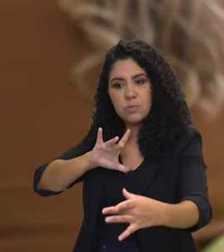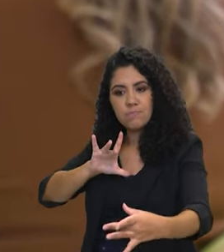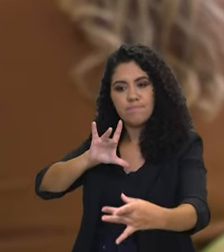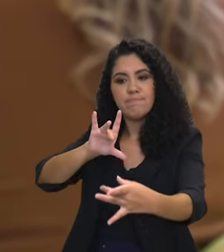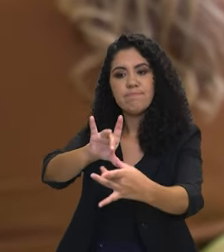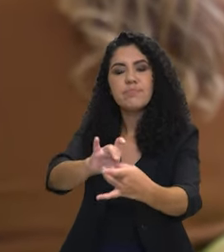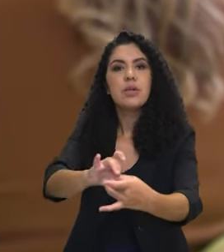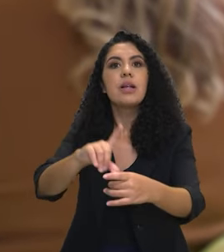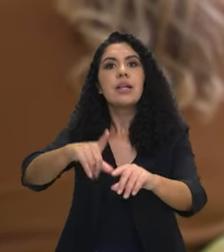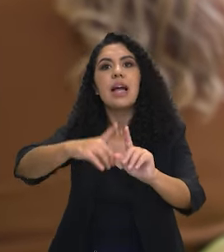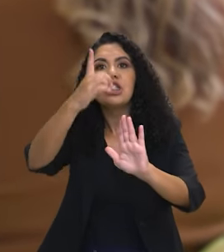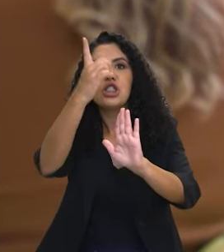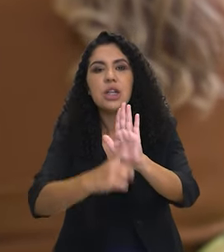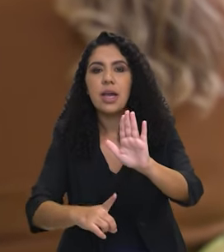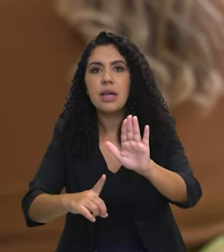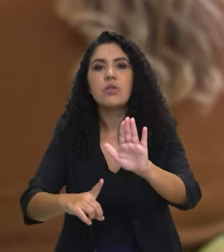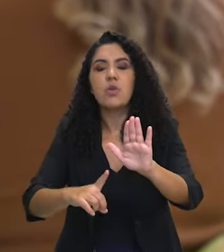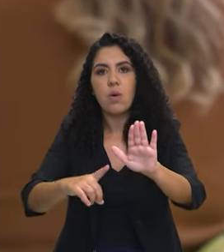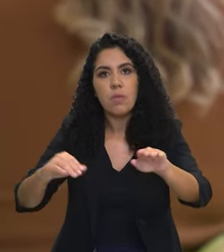de direitos igualitários, que era